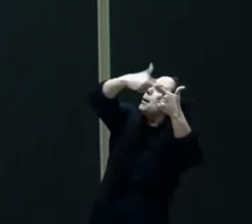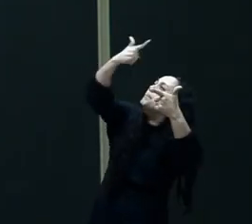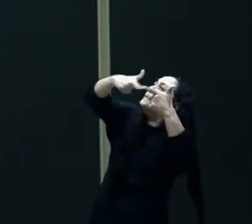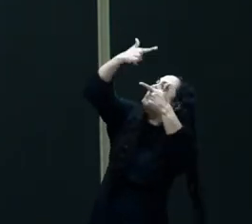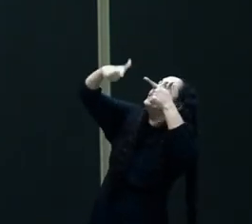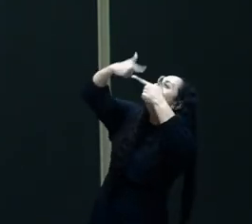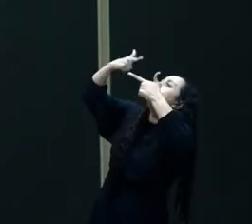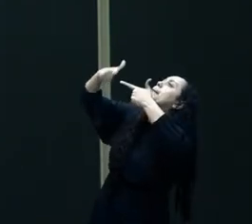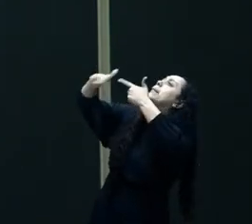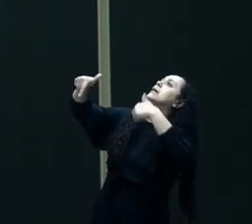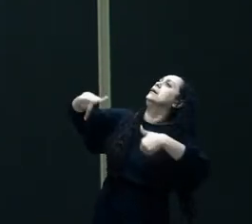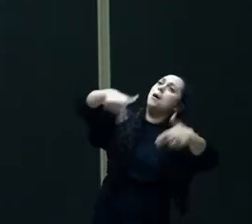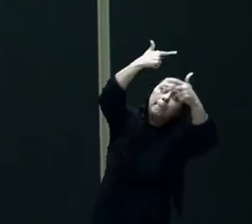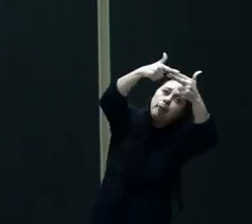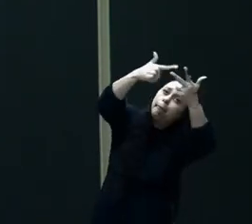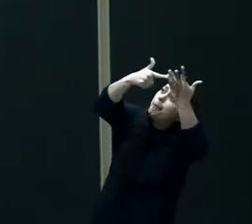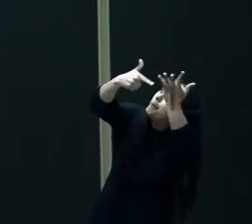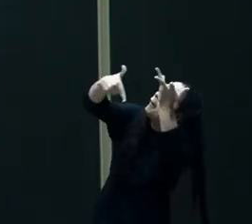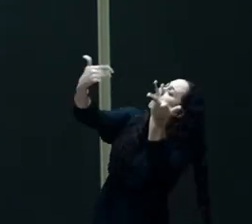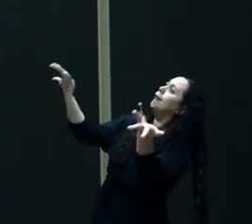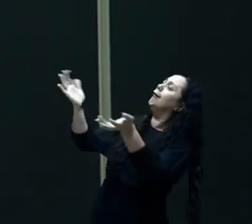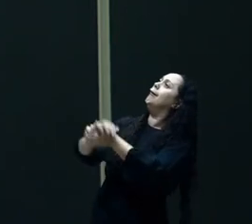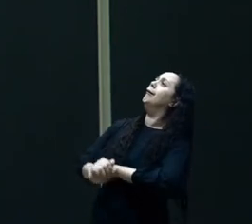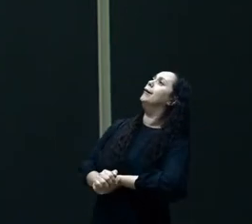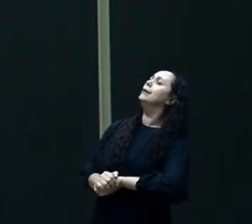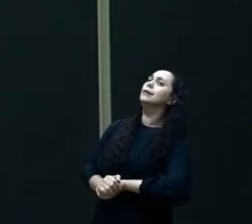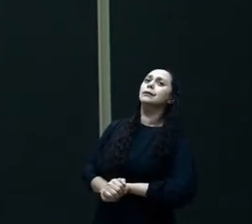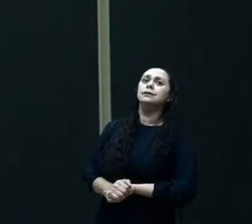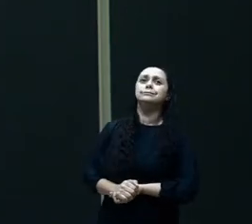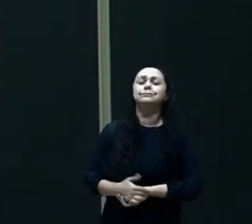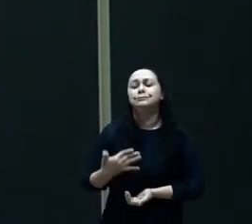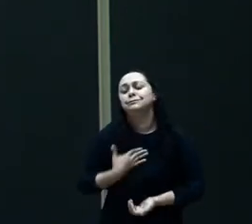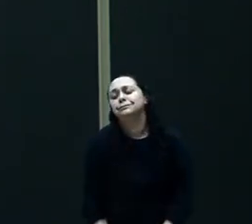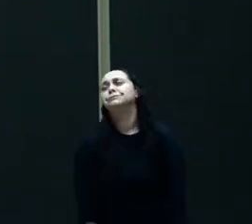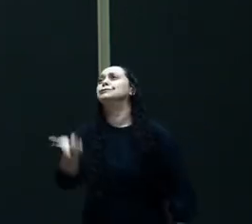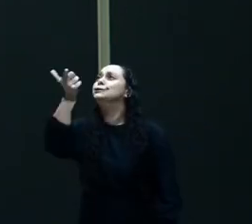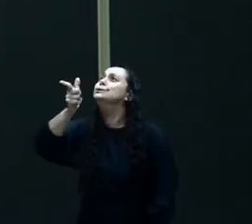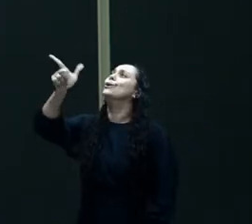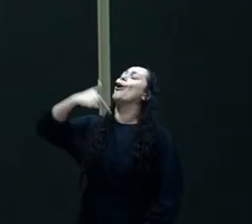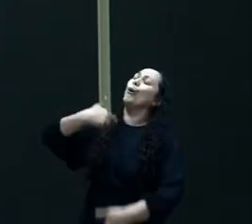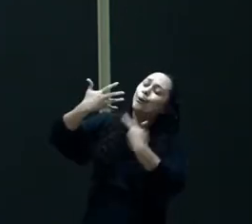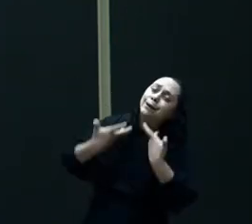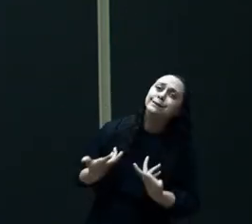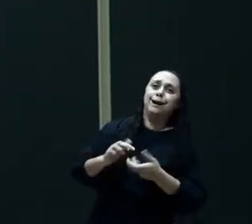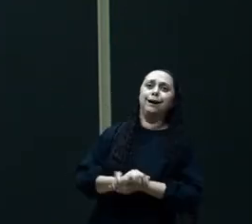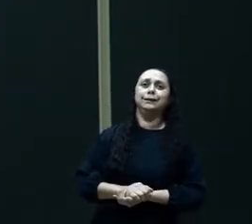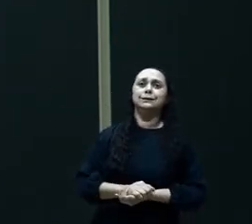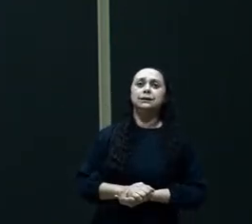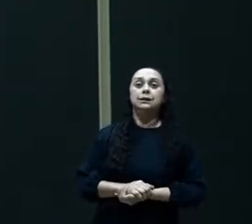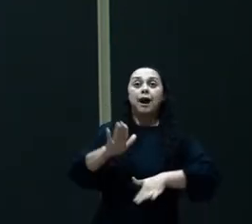a ponto de os mais experientes não saberem o que fazer de